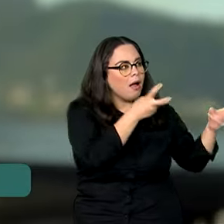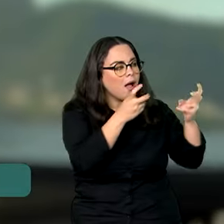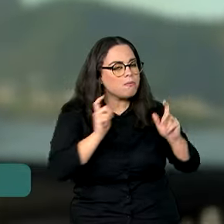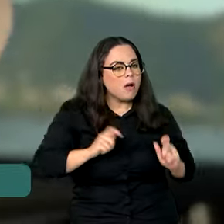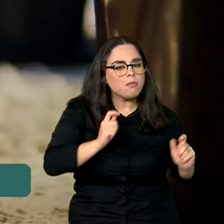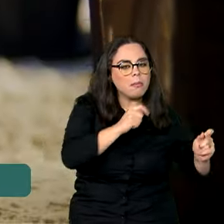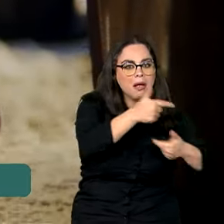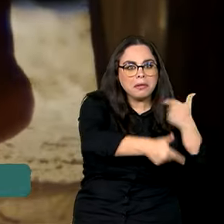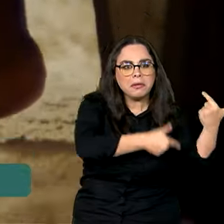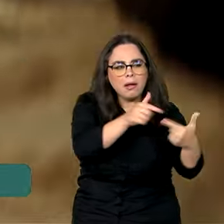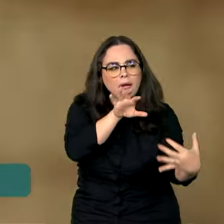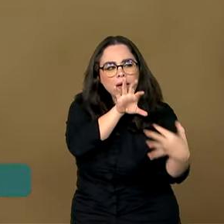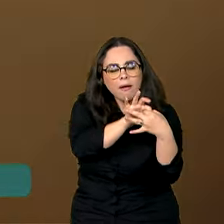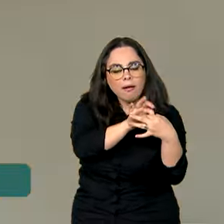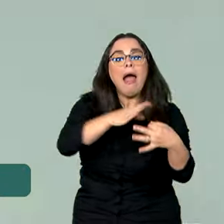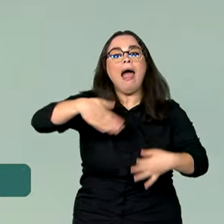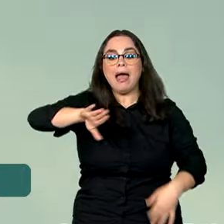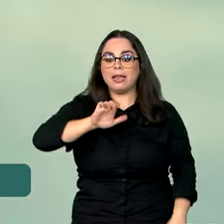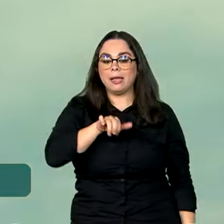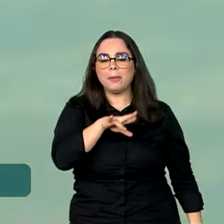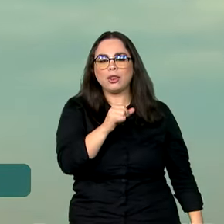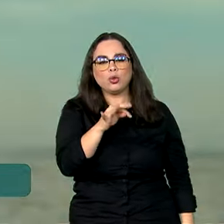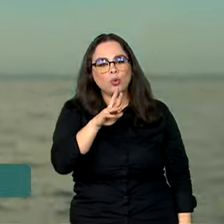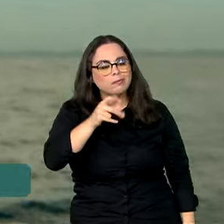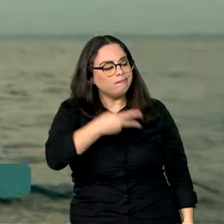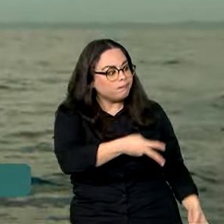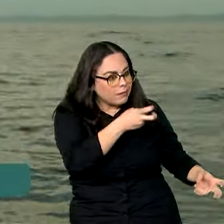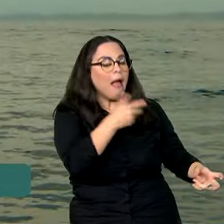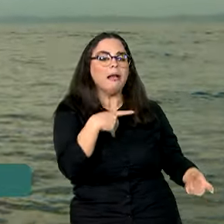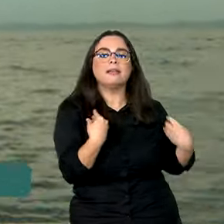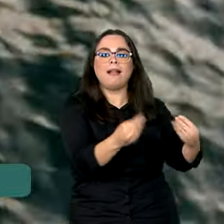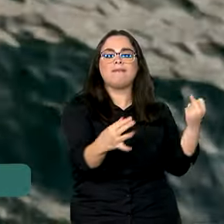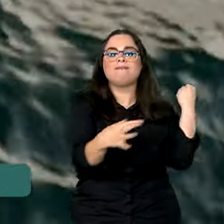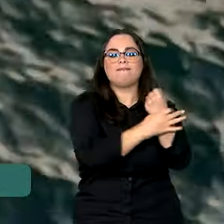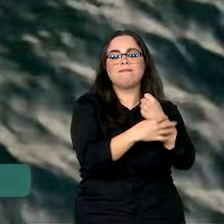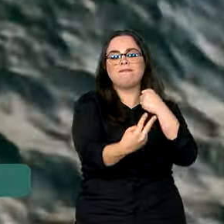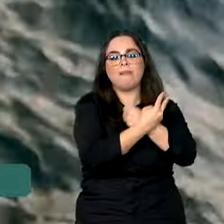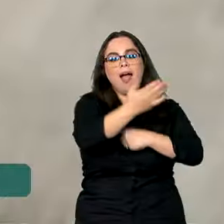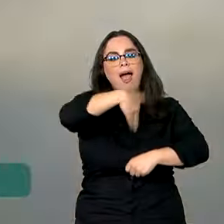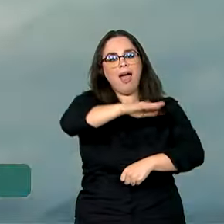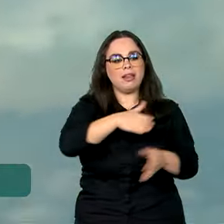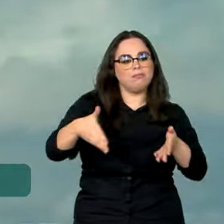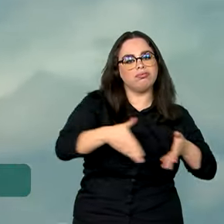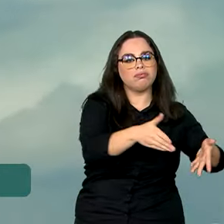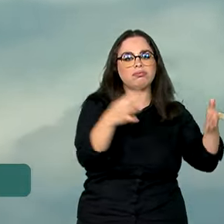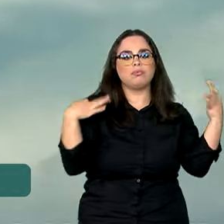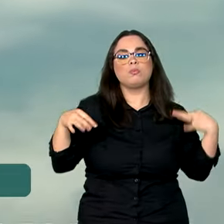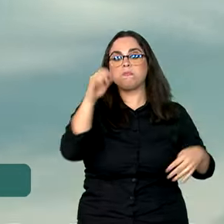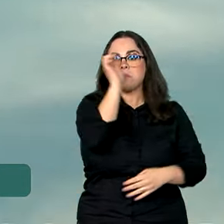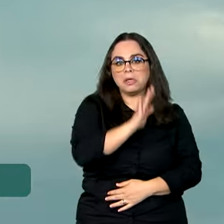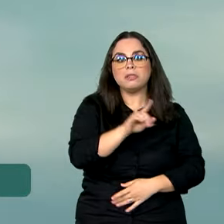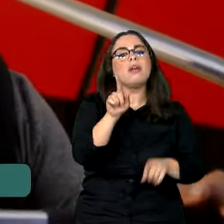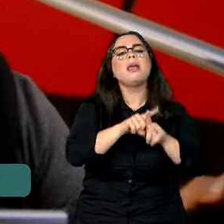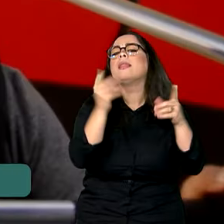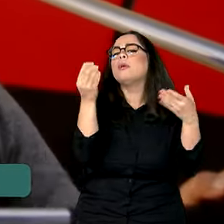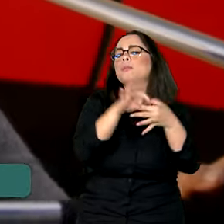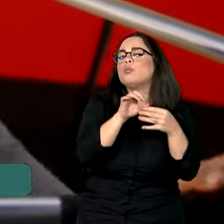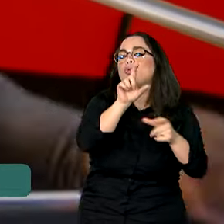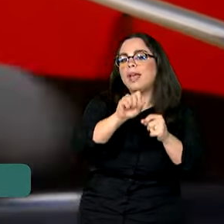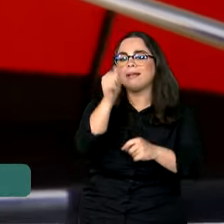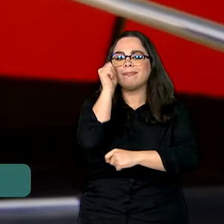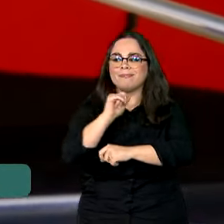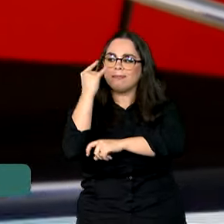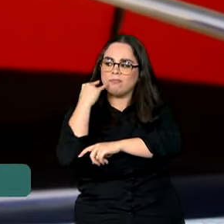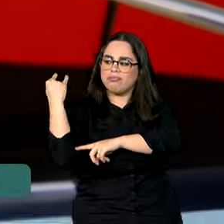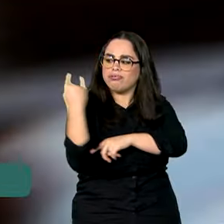desse segmento, a Embratur decidiu fortalecer a segurança nas rotas turísticas brasileiras e atrair as